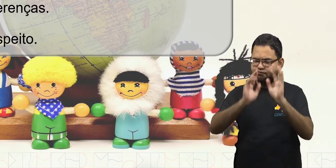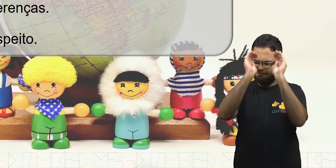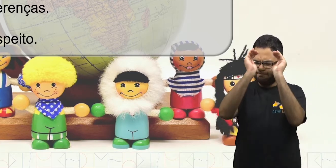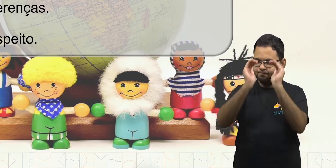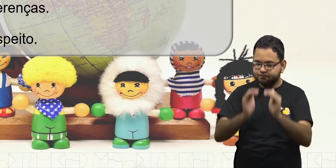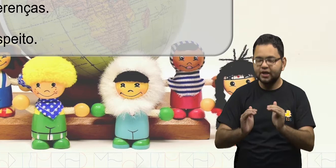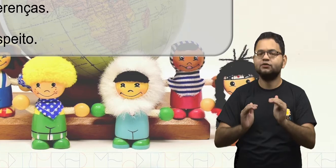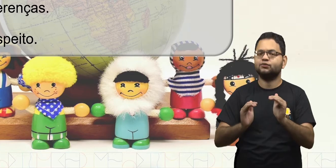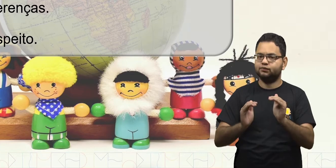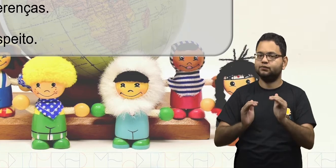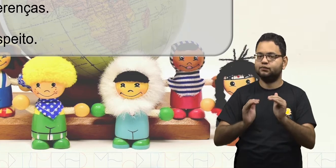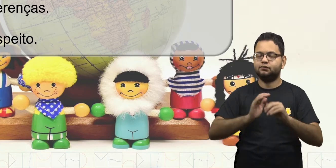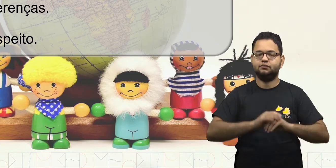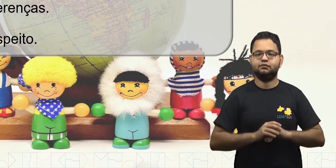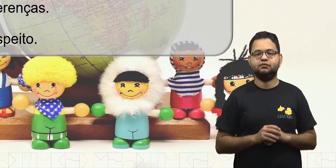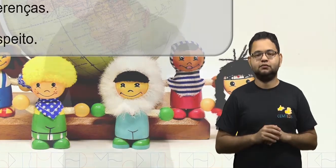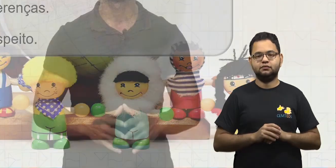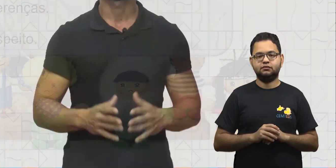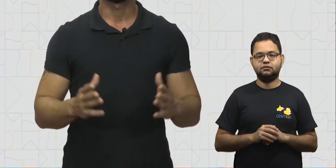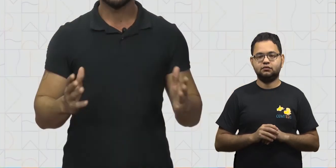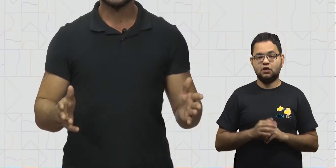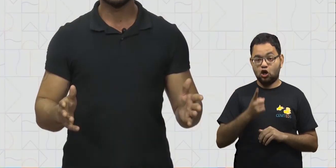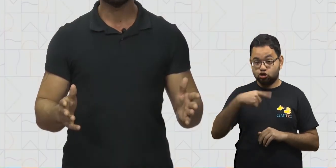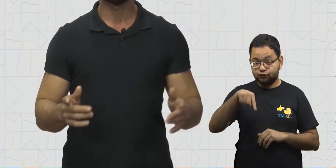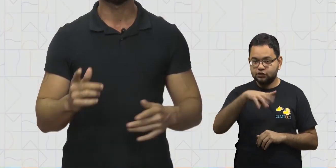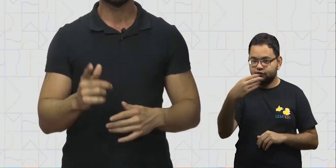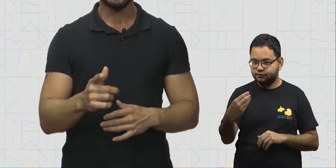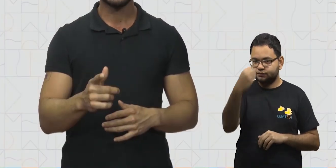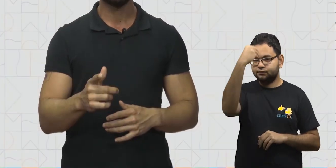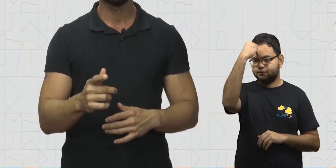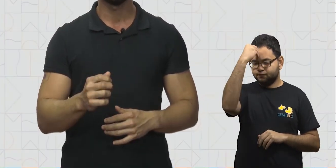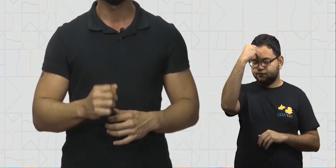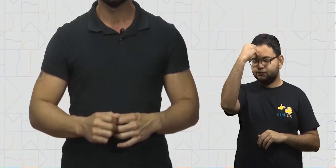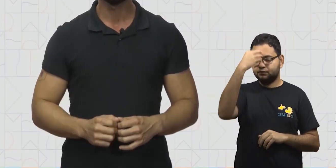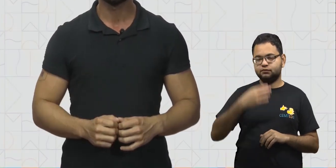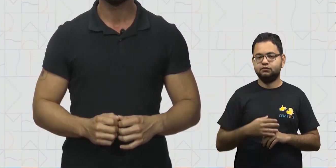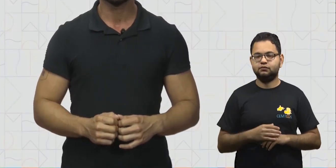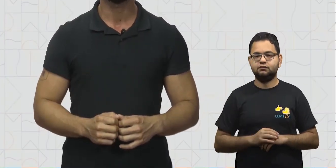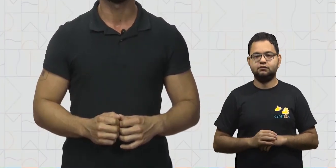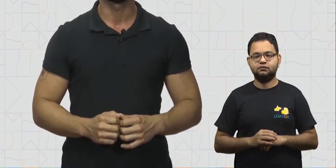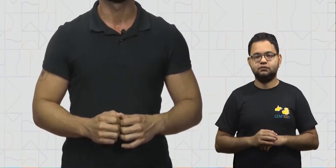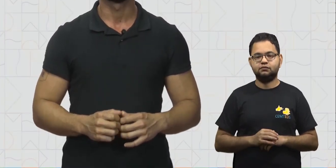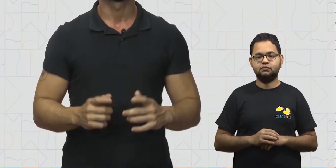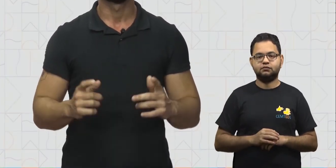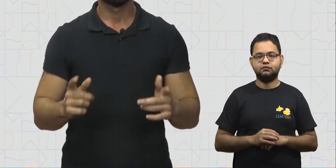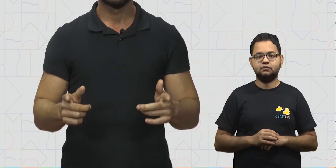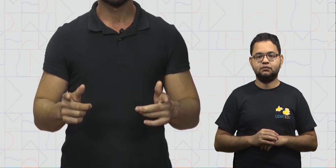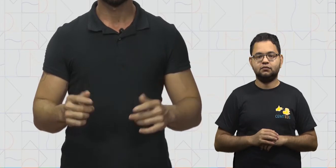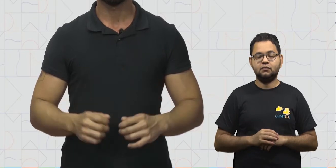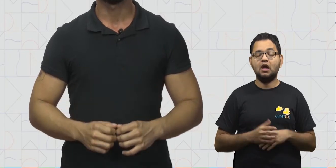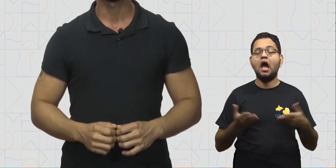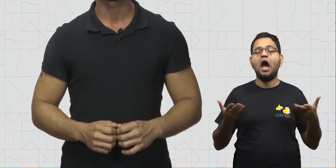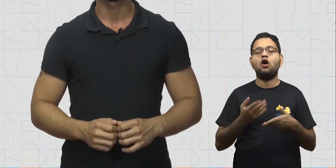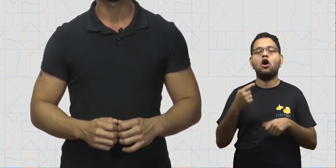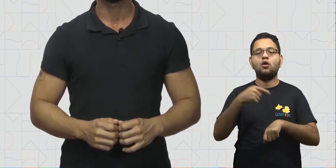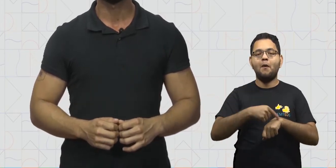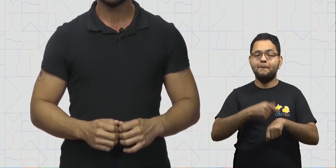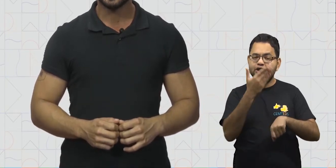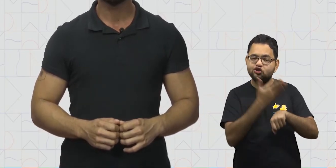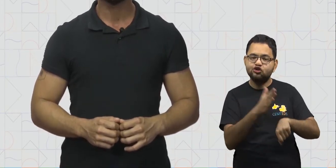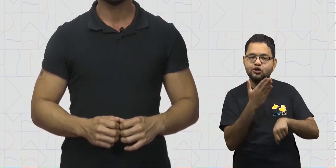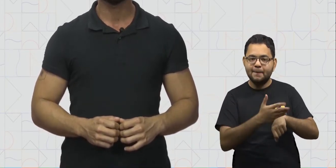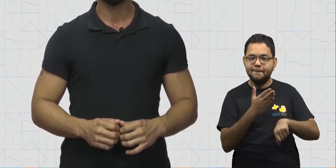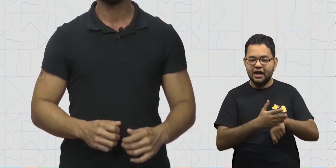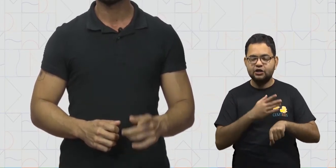outro, independente de qualquer diferença. Coloque isso na sua mente e no seu coração. Chegou a hora de testar